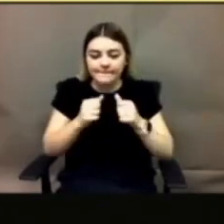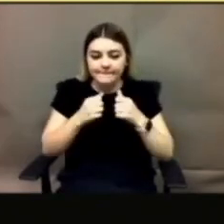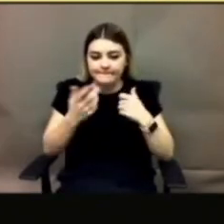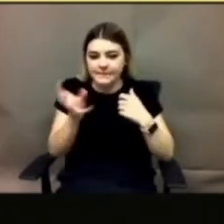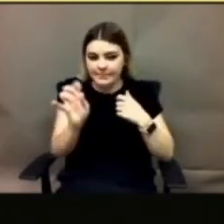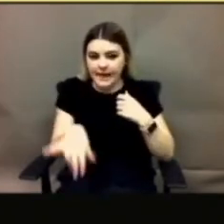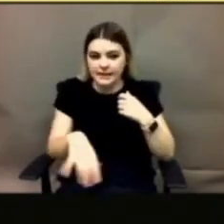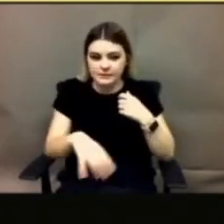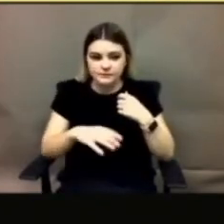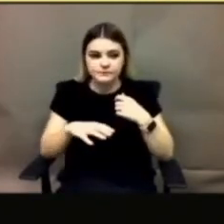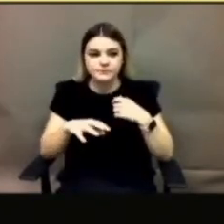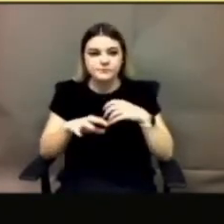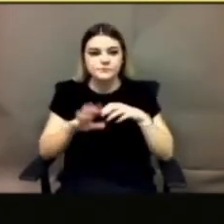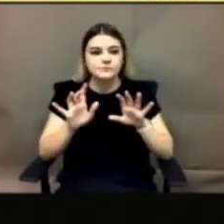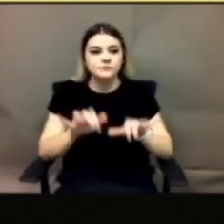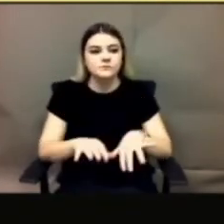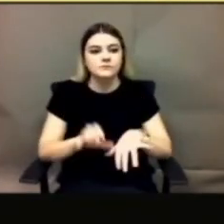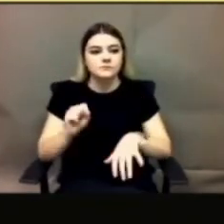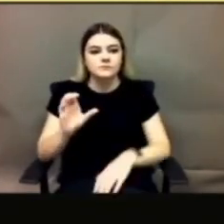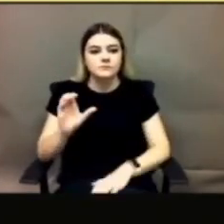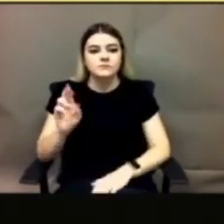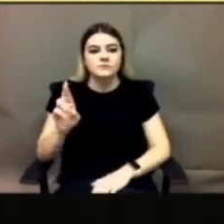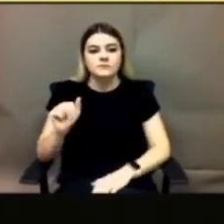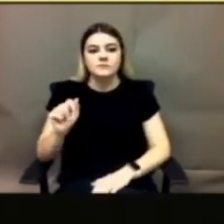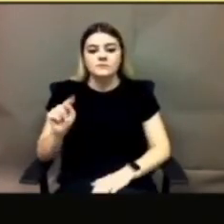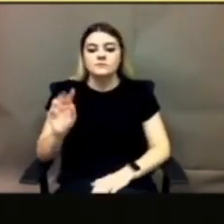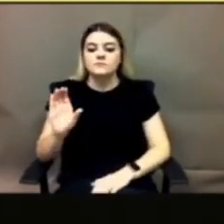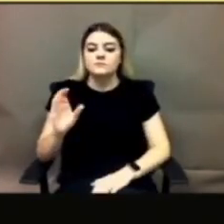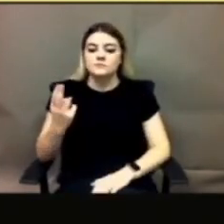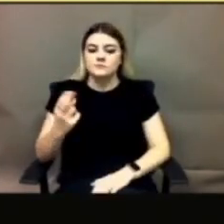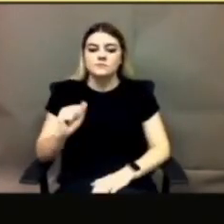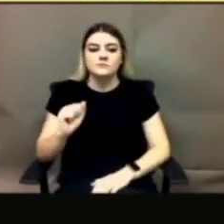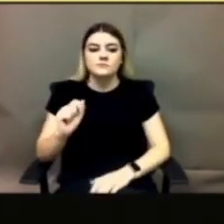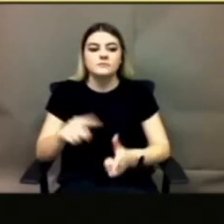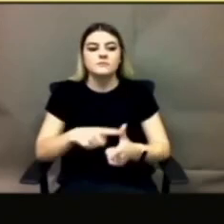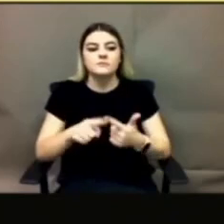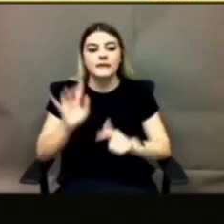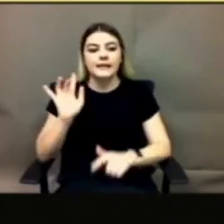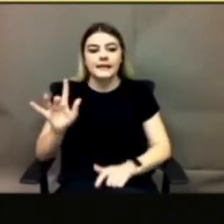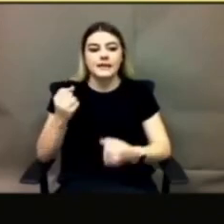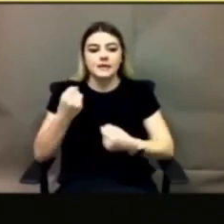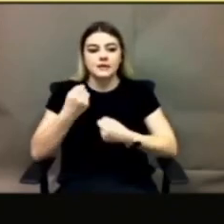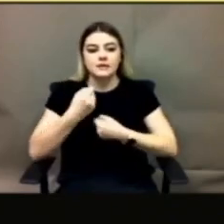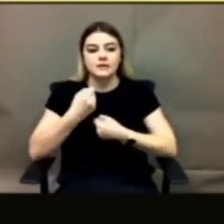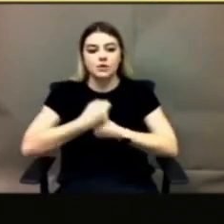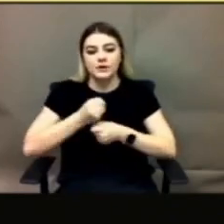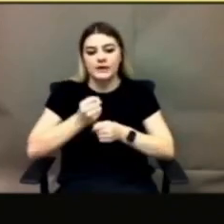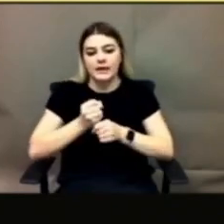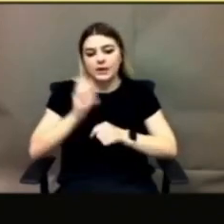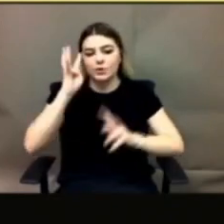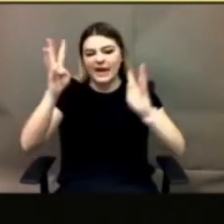Scratch? Então eu vou entrar aqui no Scratch e clicar em criar.